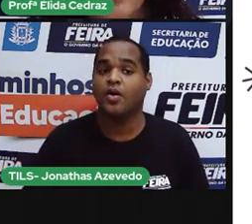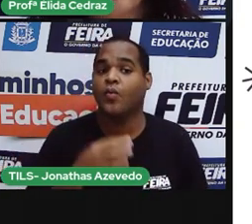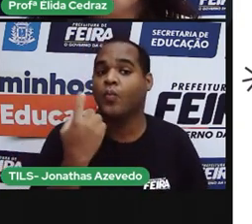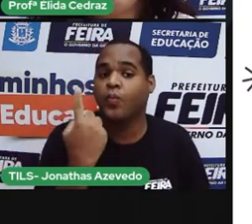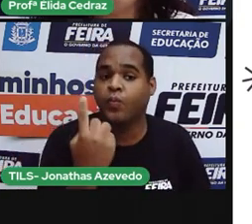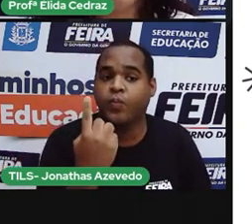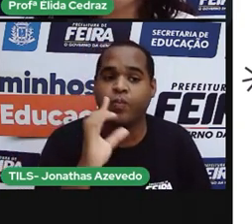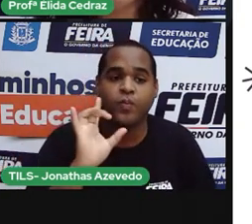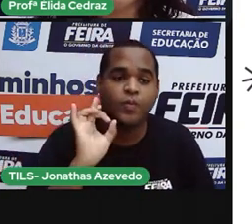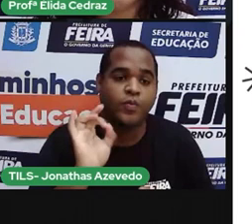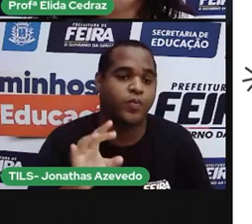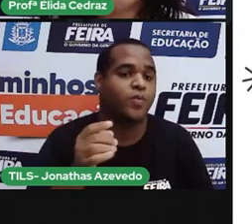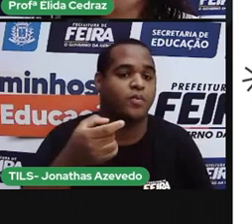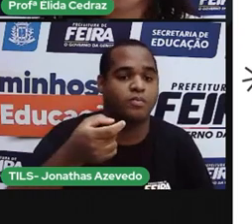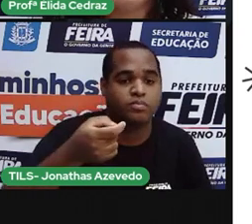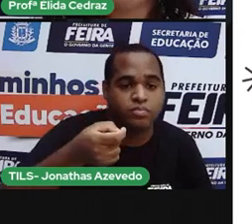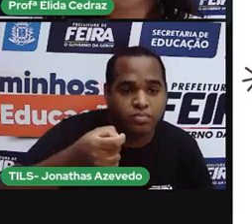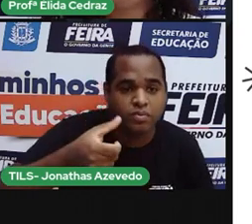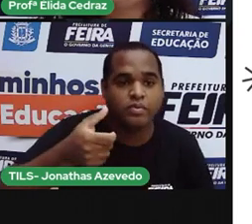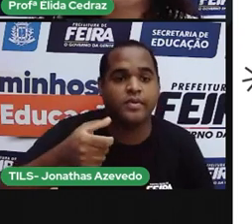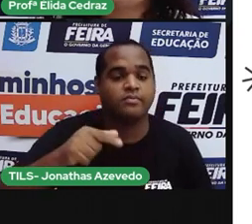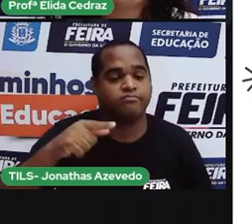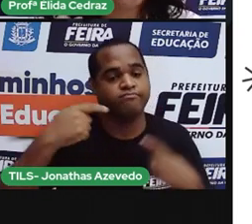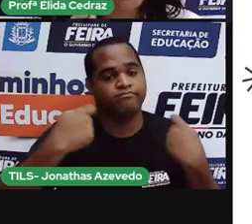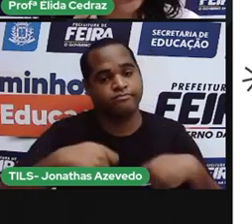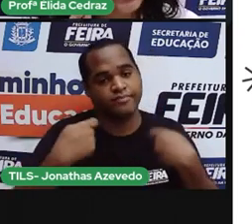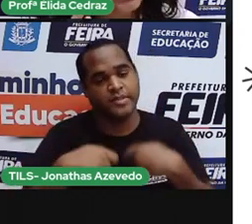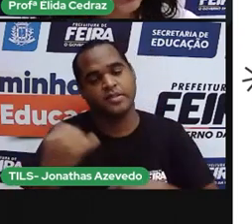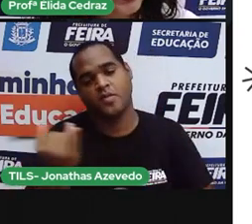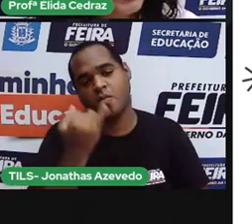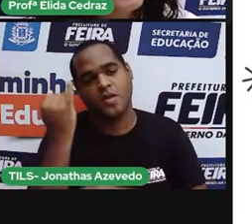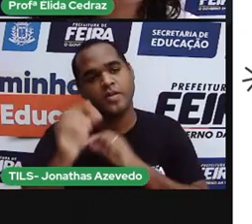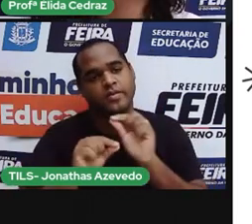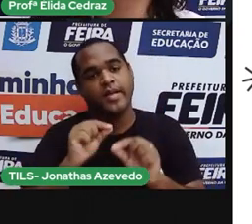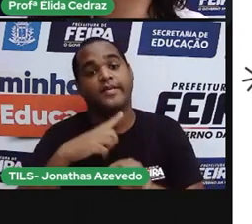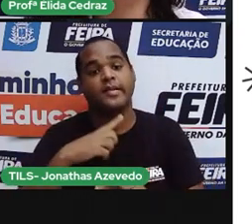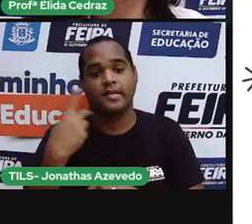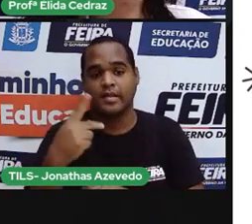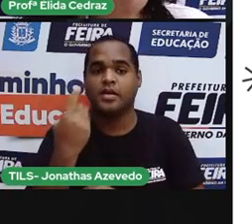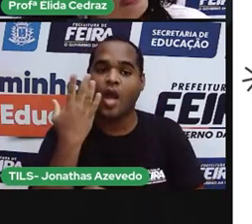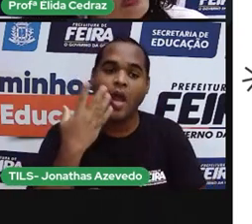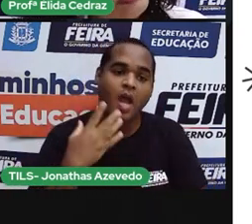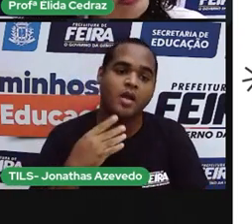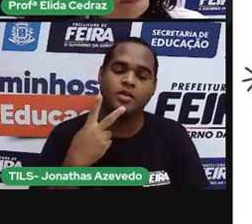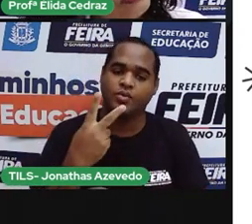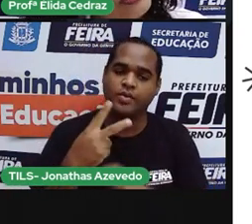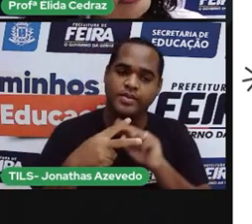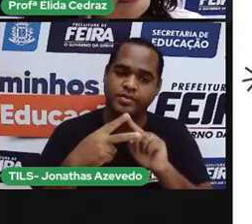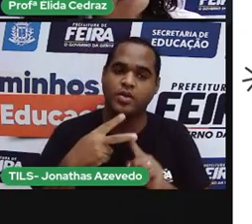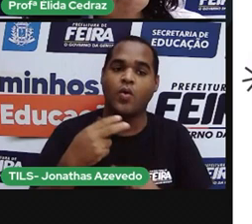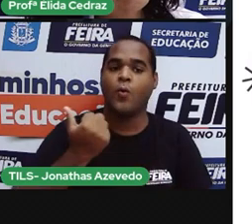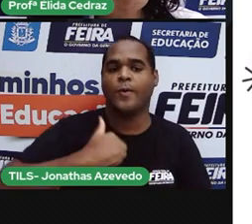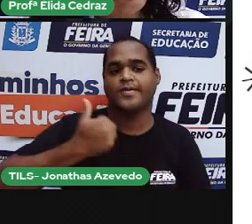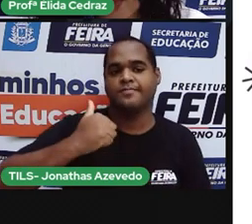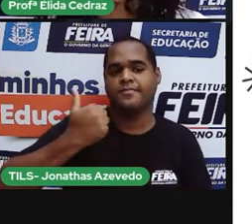Apenas uma bolinha para ficar as duas crianças com 11